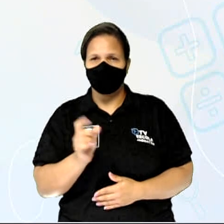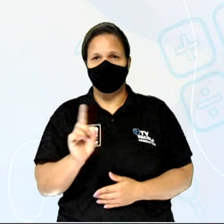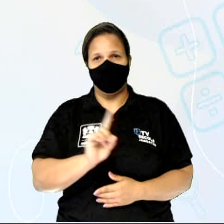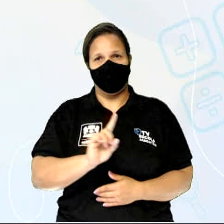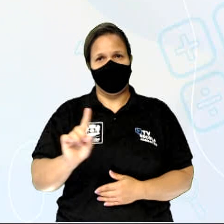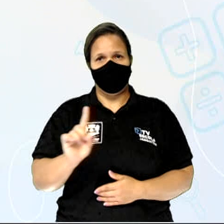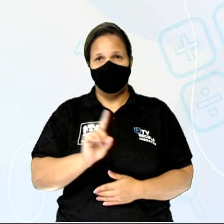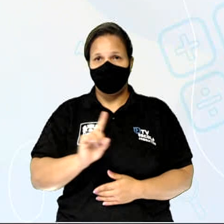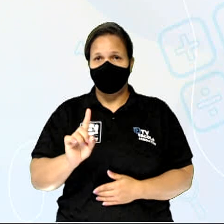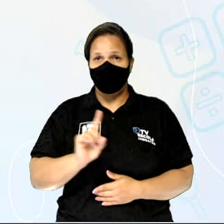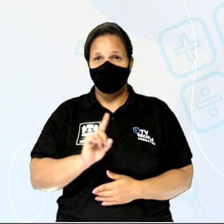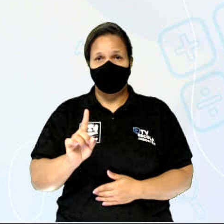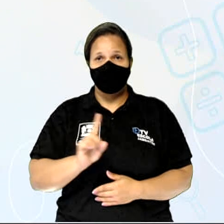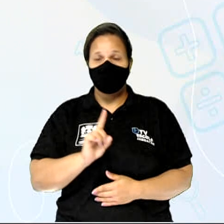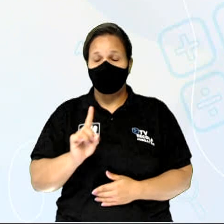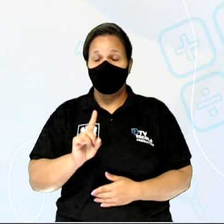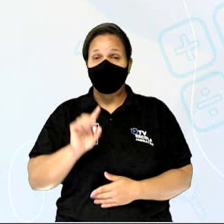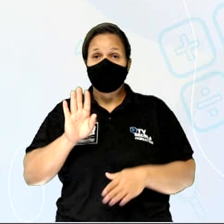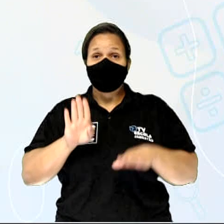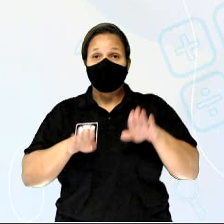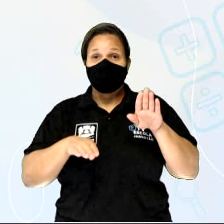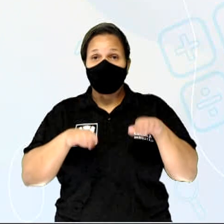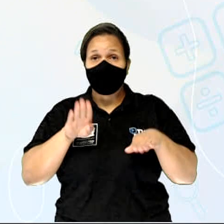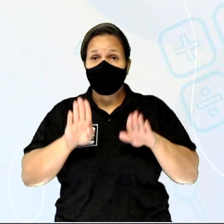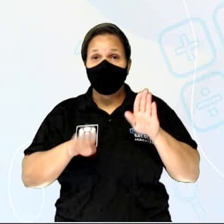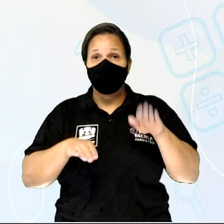podem acontecer, ou seja, há uma